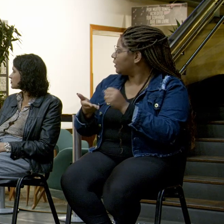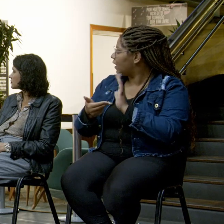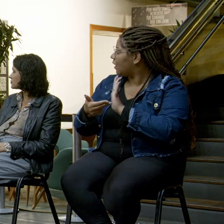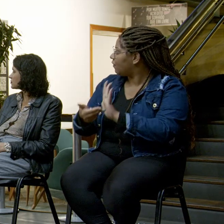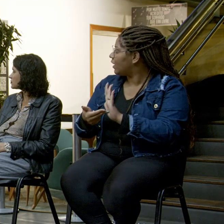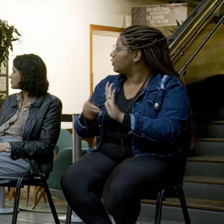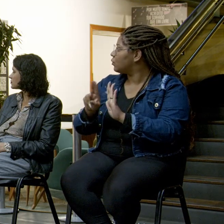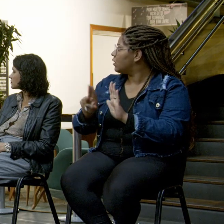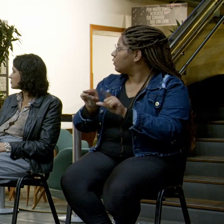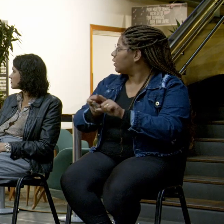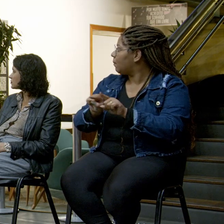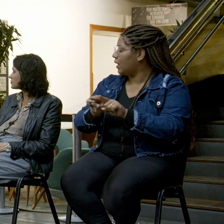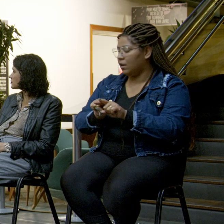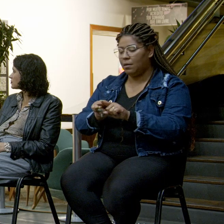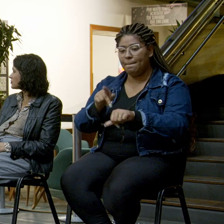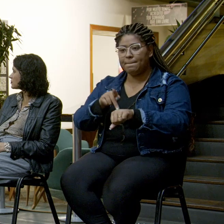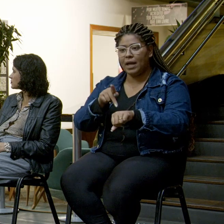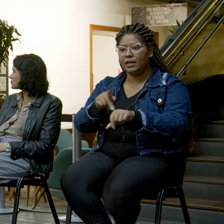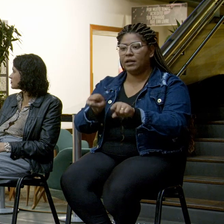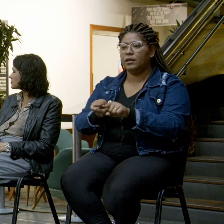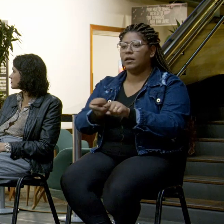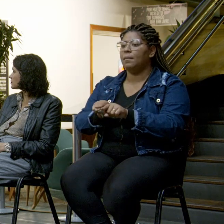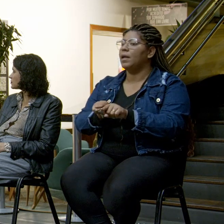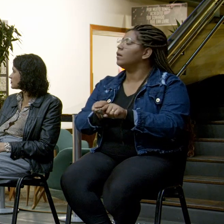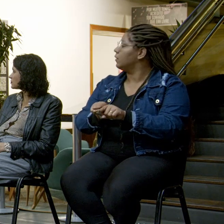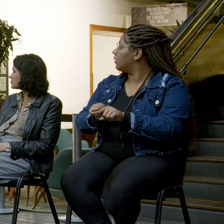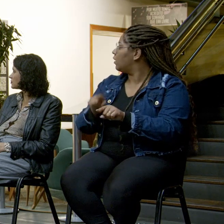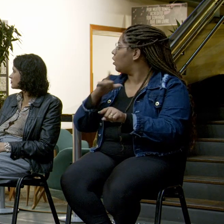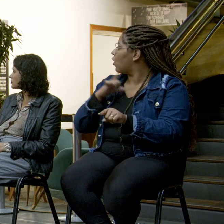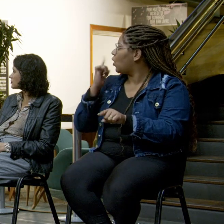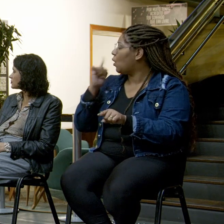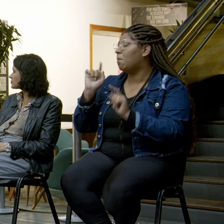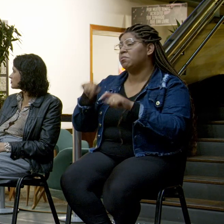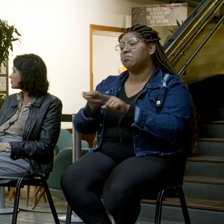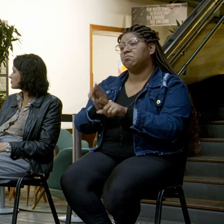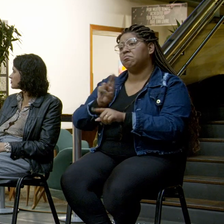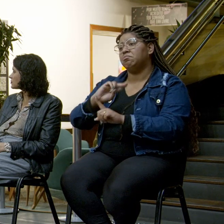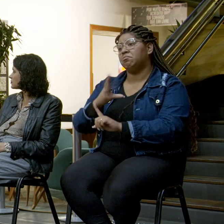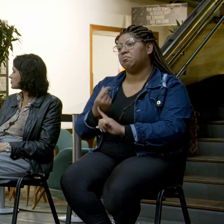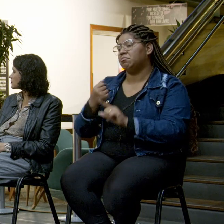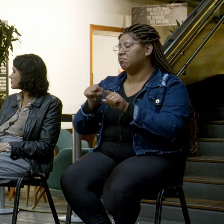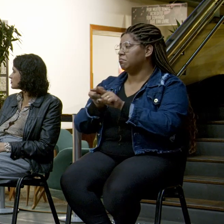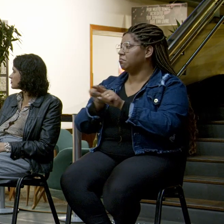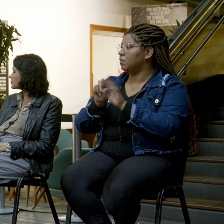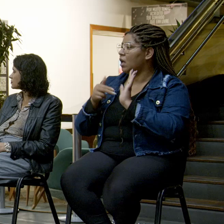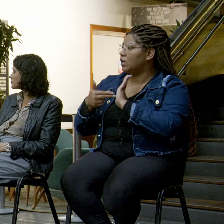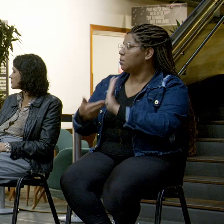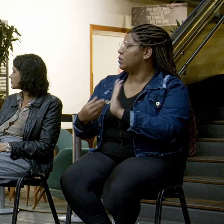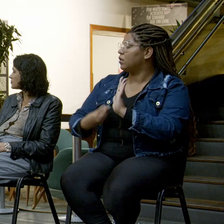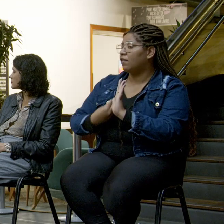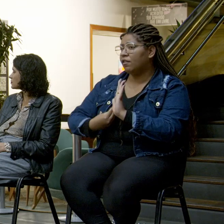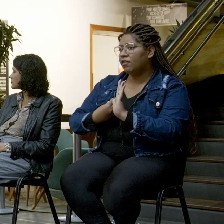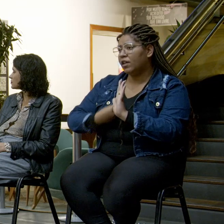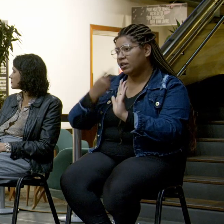utensílios cerâmicos e outros objetos não utilitários, artísticos, quem sabe, resultado da convivência prazerosa entre o ser